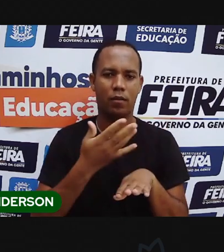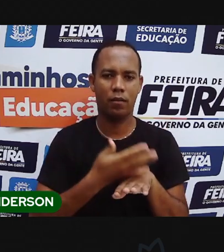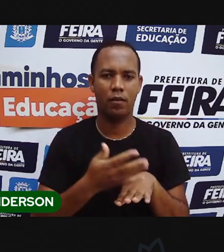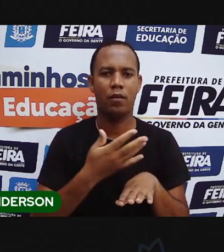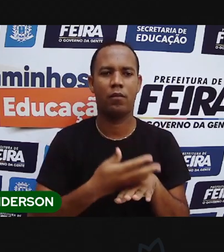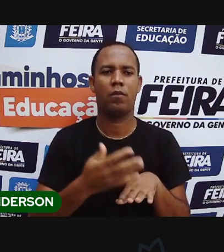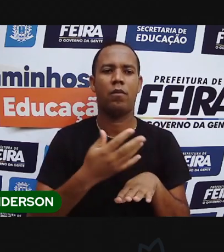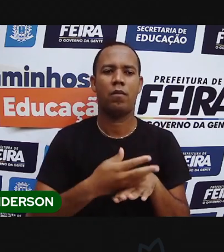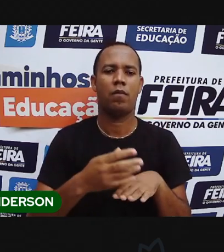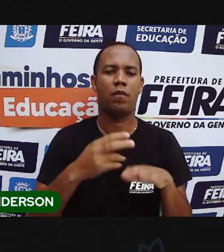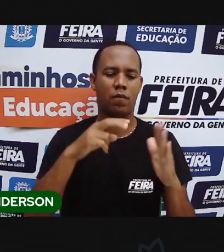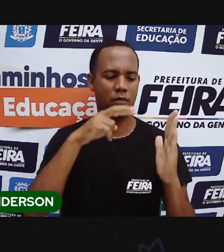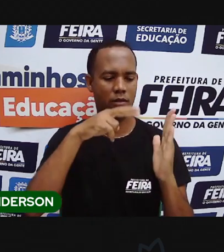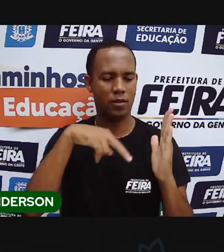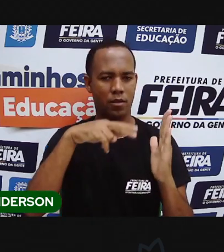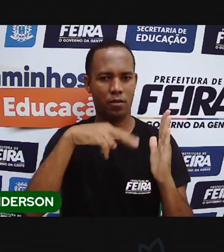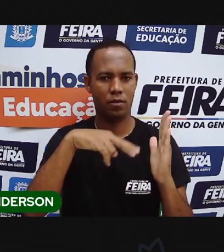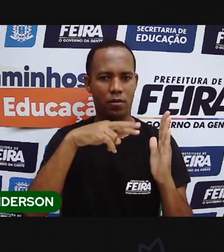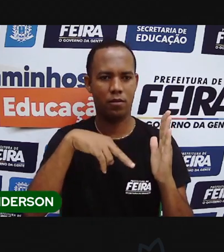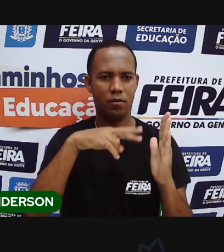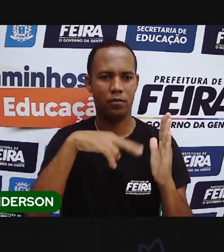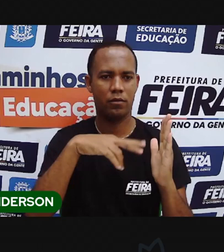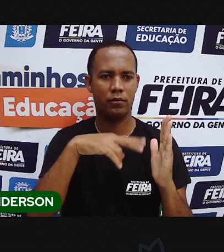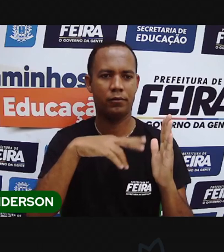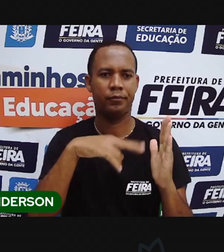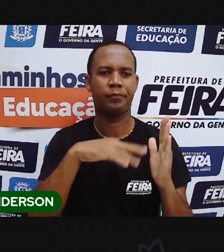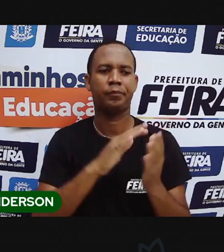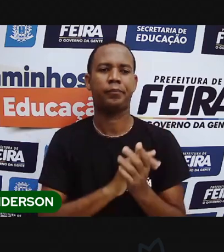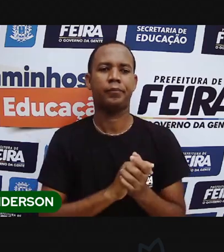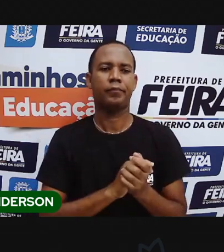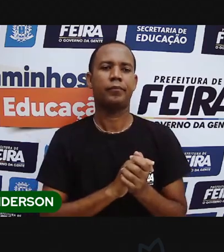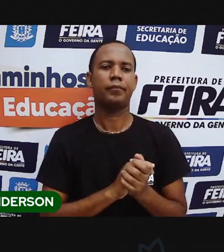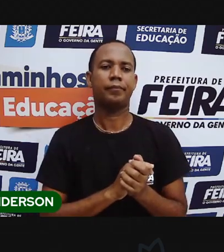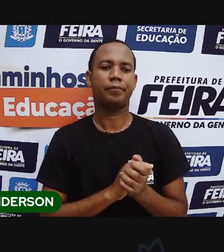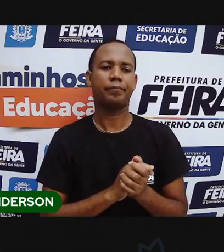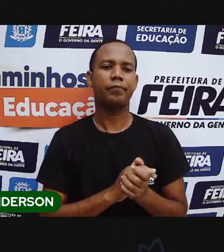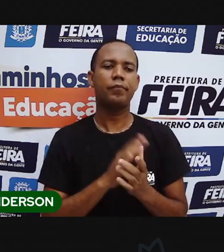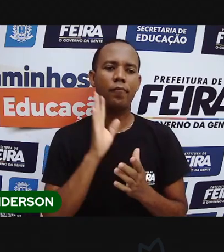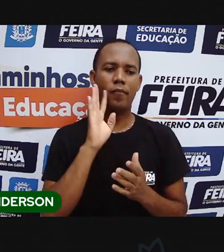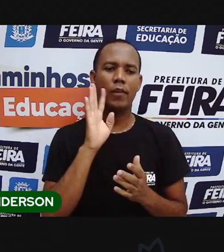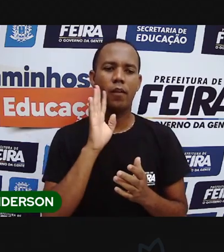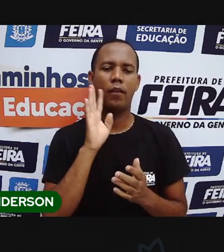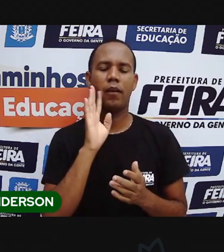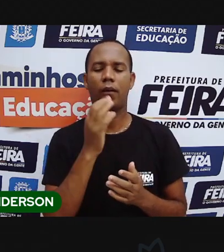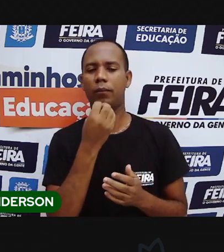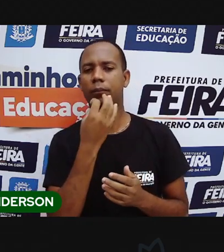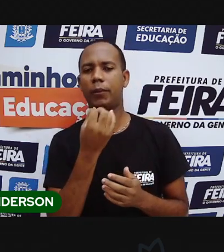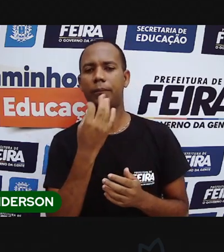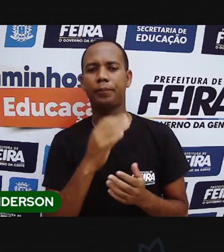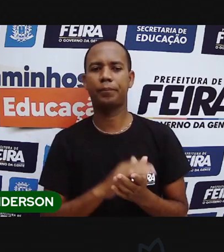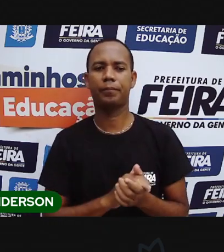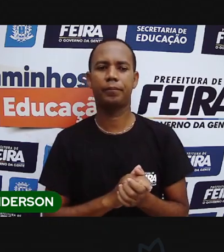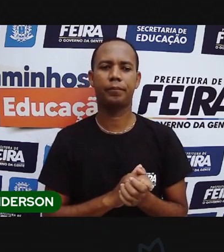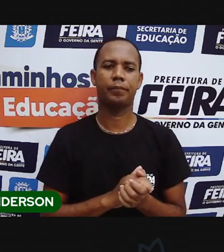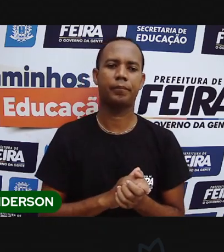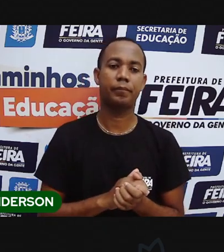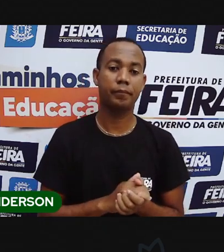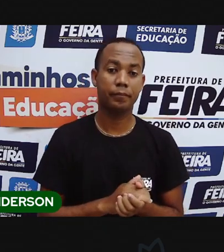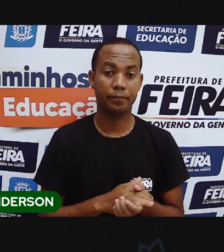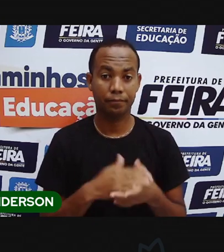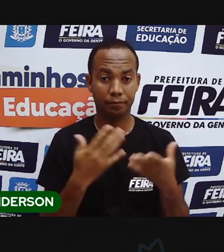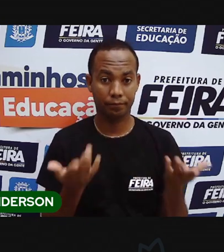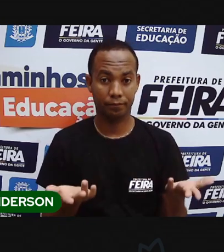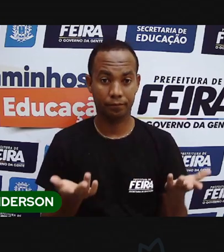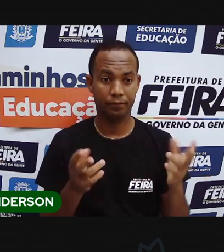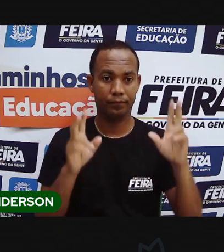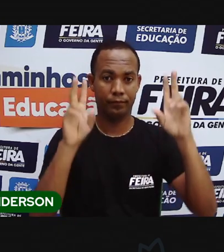Então, hoje, vamos começar nossa aula com uma leitura bem de leve. Vamos lá. Vamos fazer a leitura do